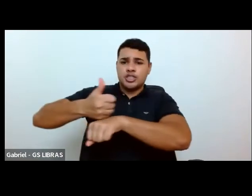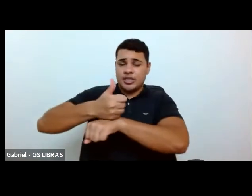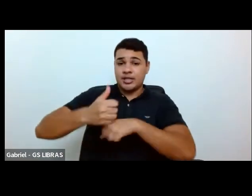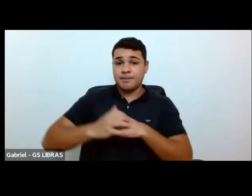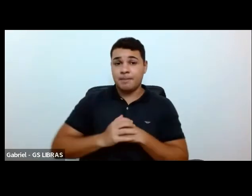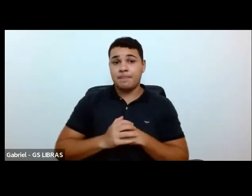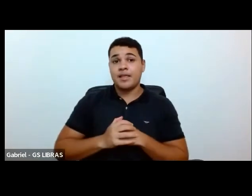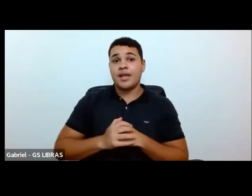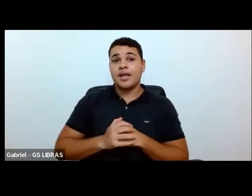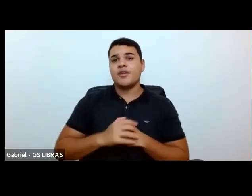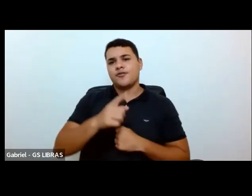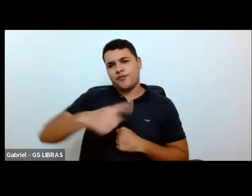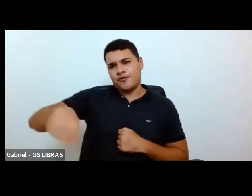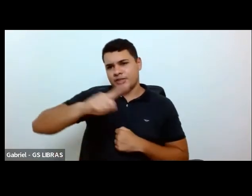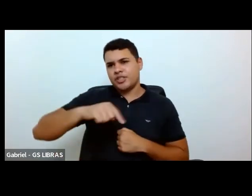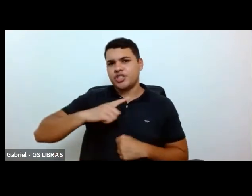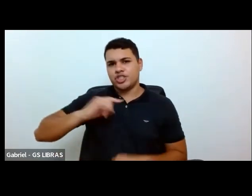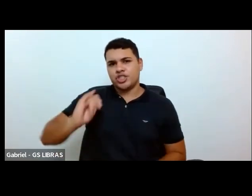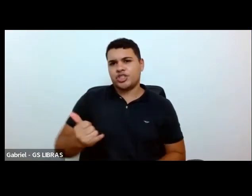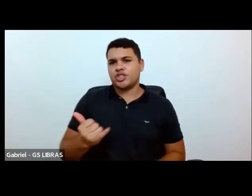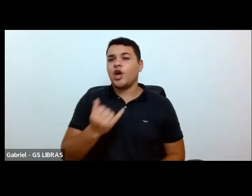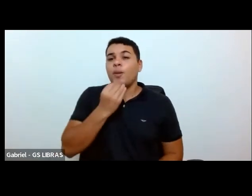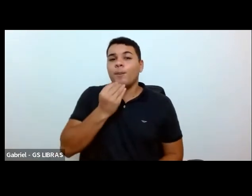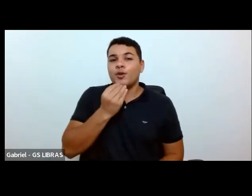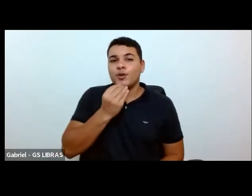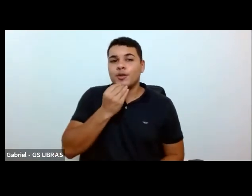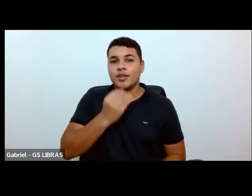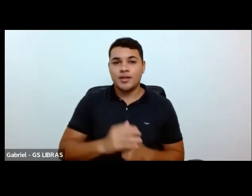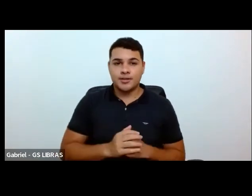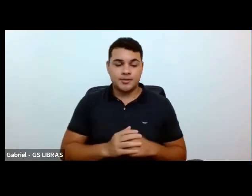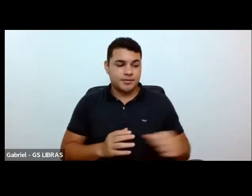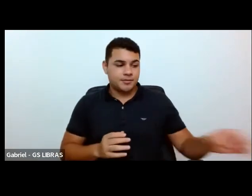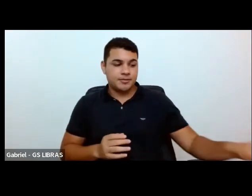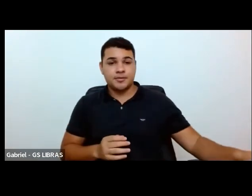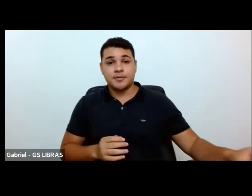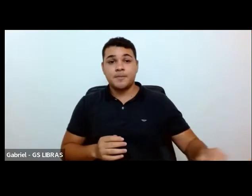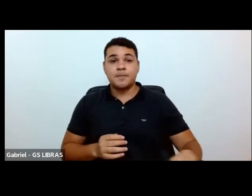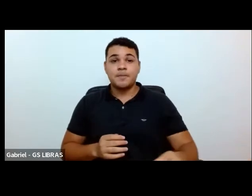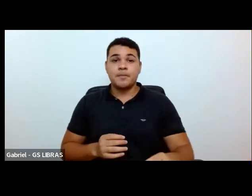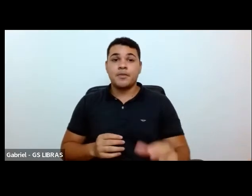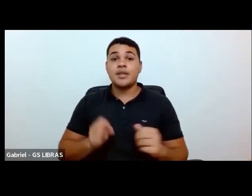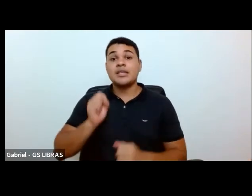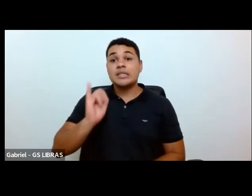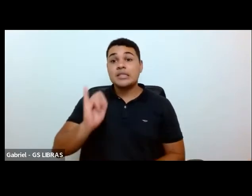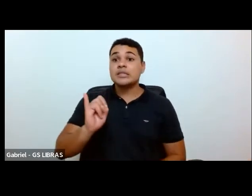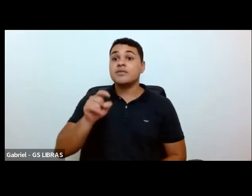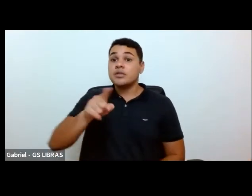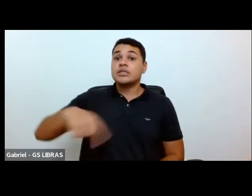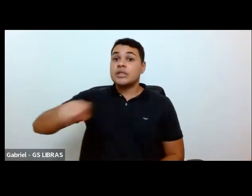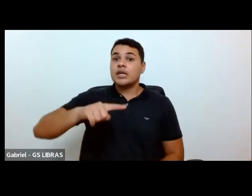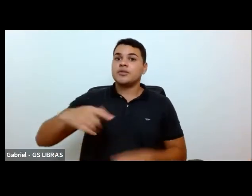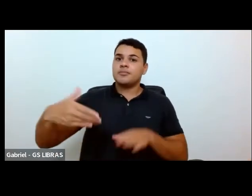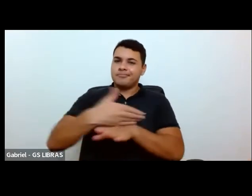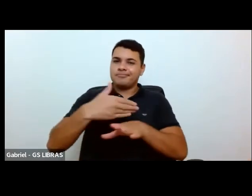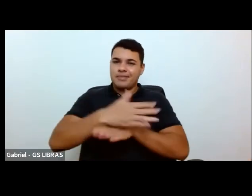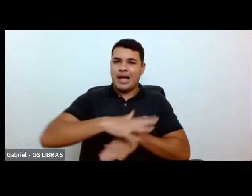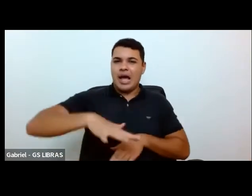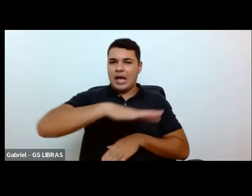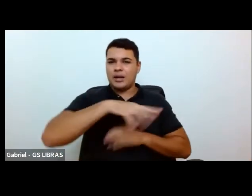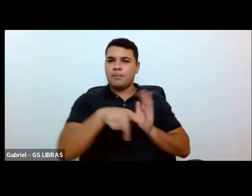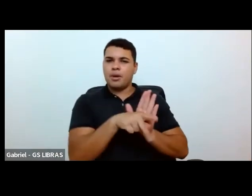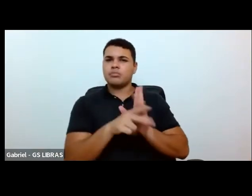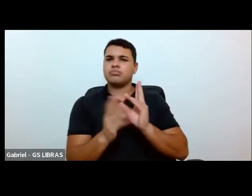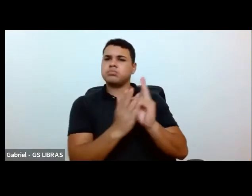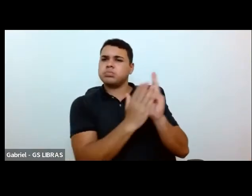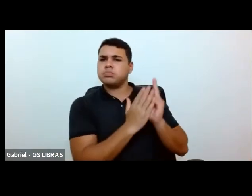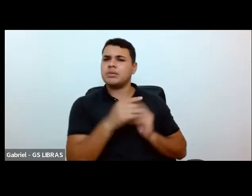Se vocês tiverem a oportunidade, né, em abril vai ter a mobilização indígena em Brasília. Se você está num espaço de mobilização indígena, né, não tem questionamento da